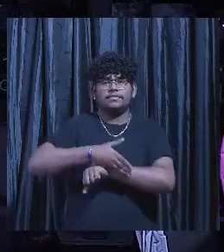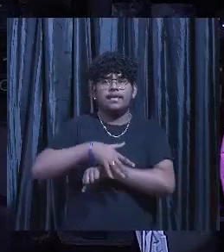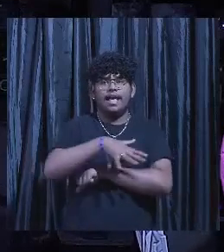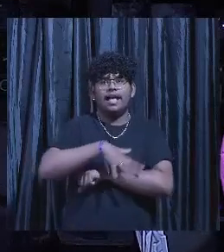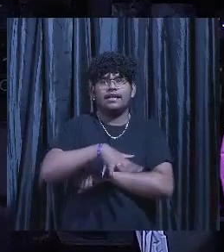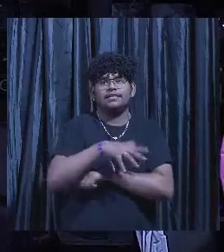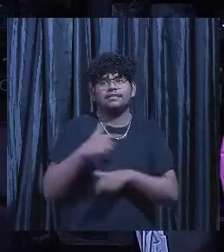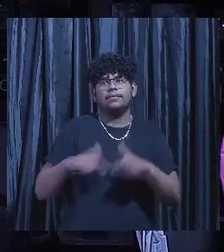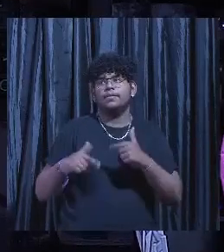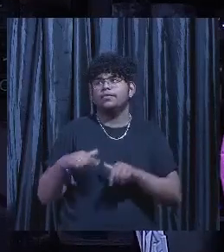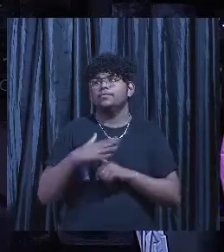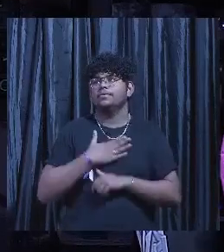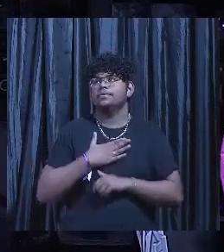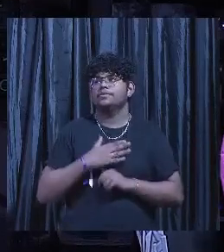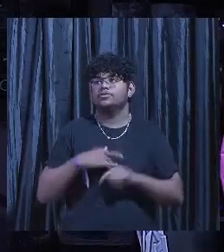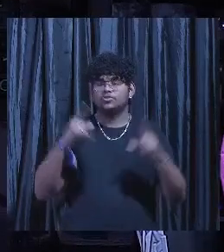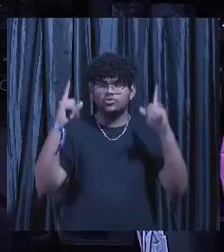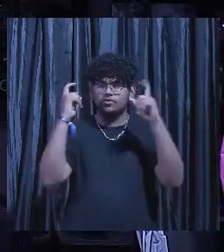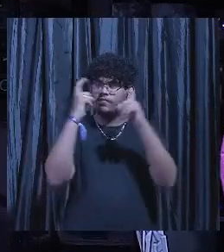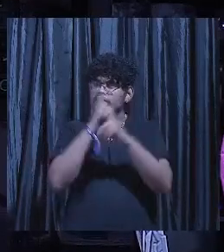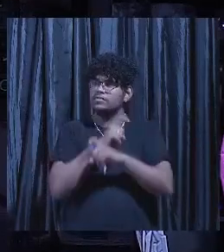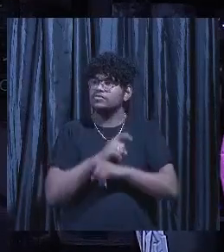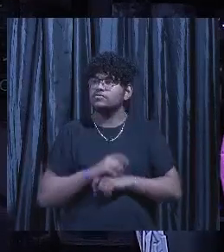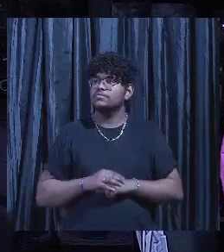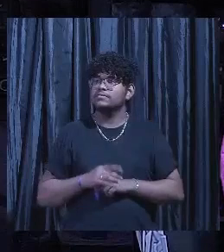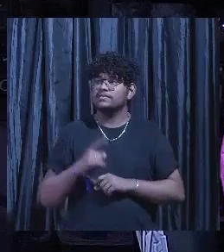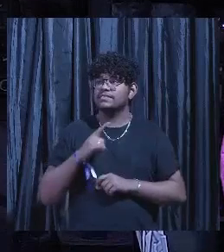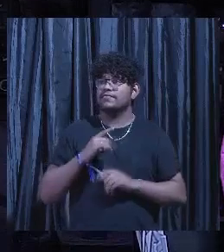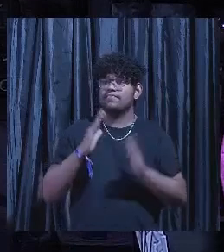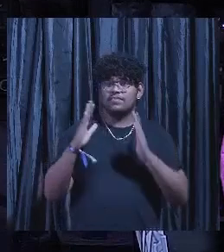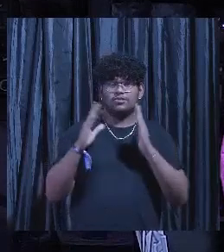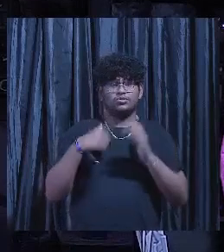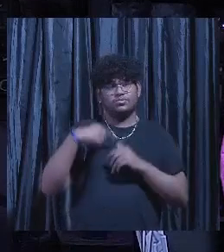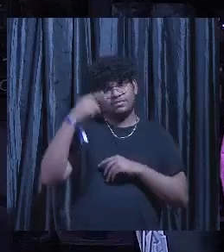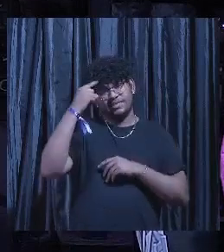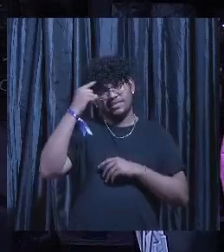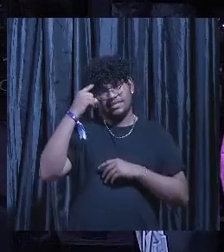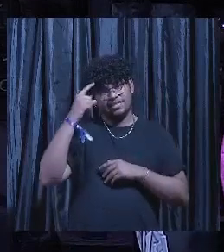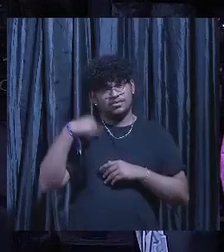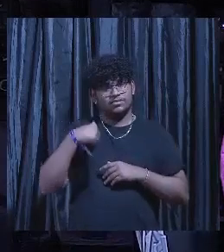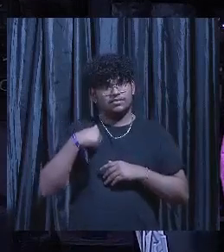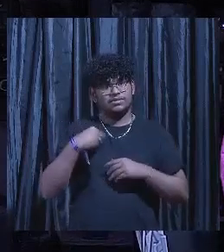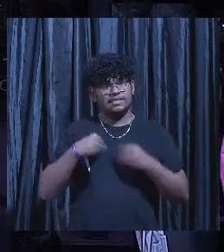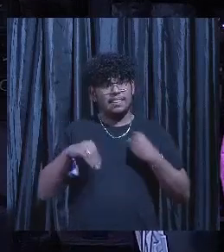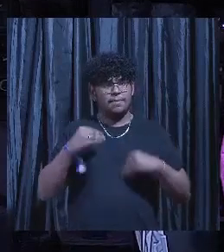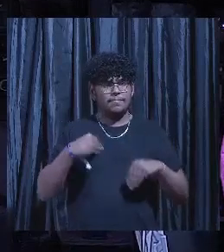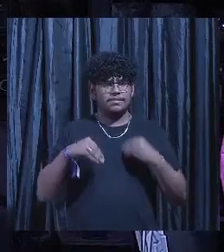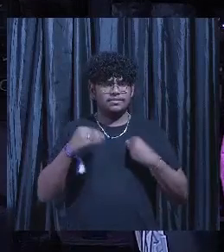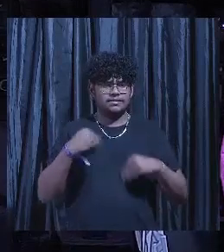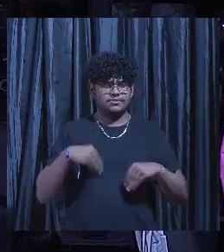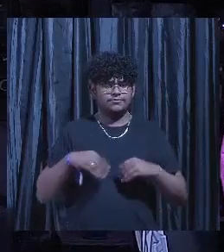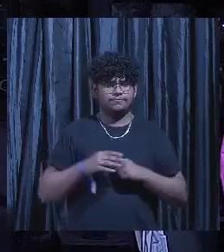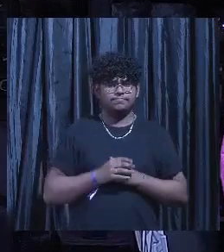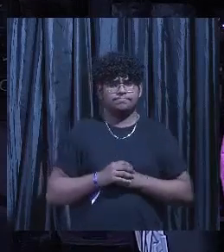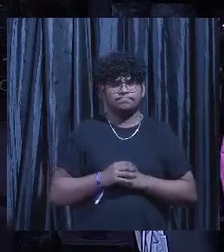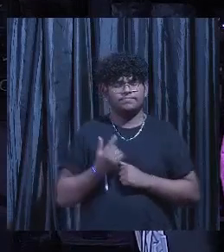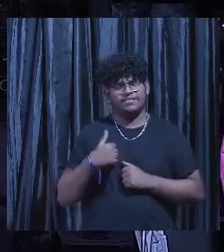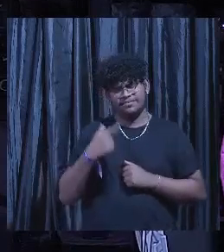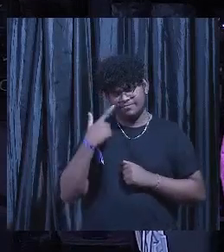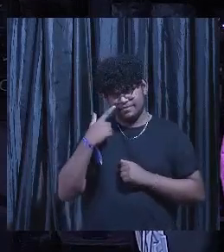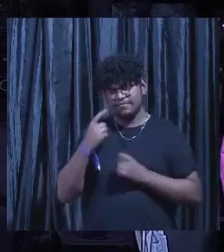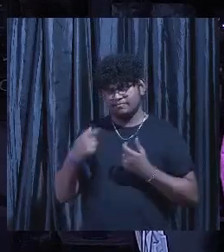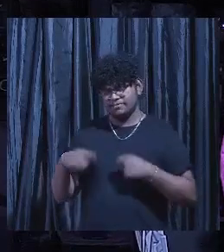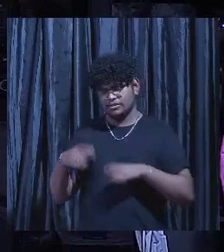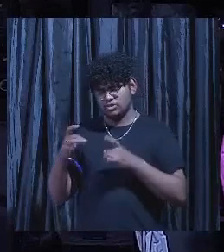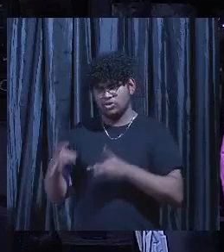depressão, porque eu achei que eu ia ter que desistir de tudo aquilo e ir embora da França. Até que um dia eu comecei a prestar atenção, eu vi uma